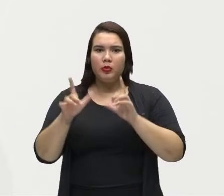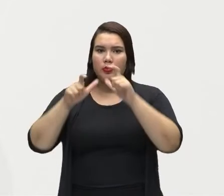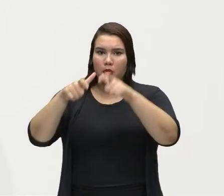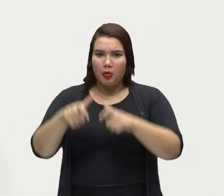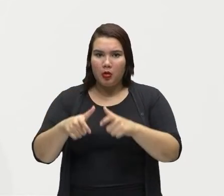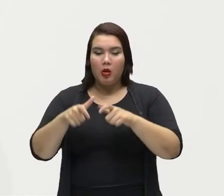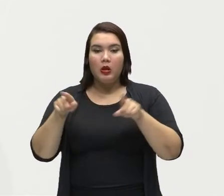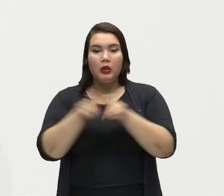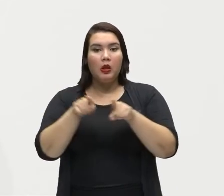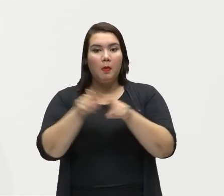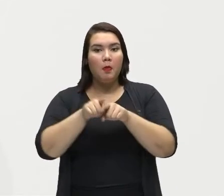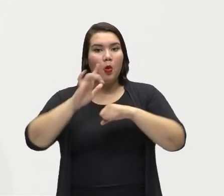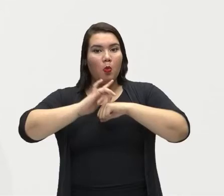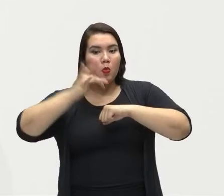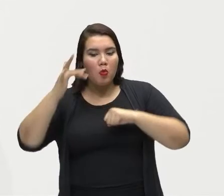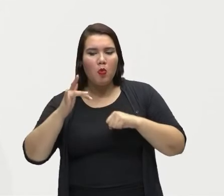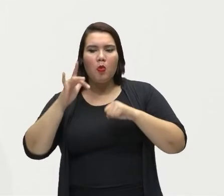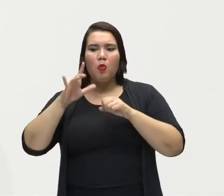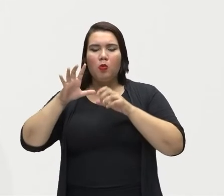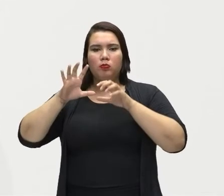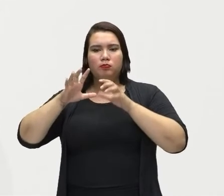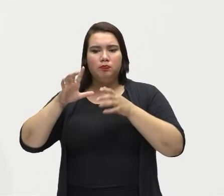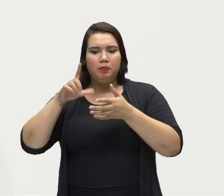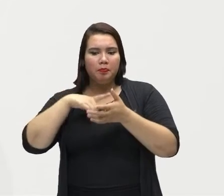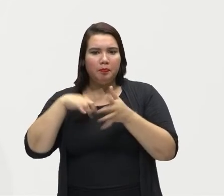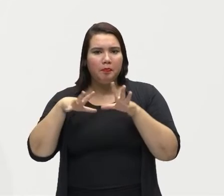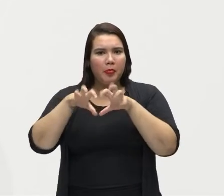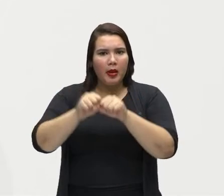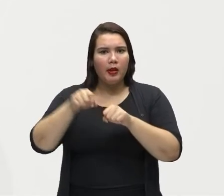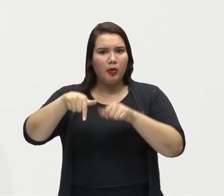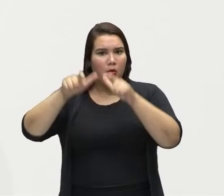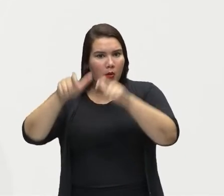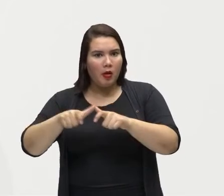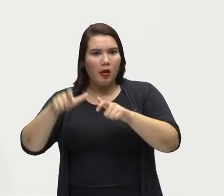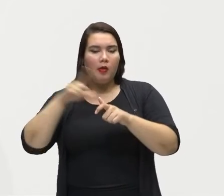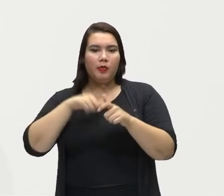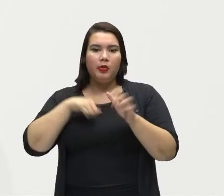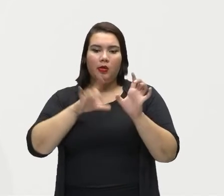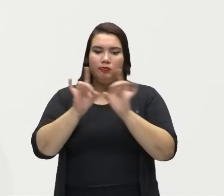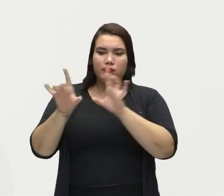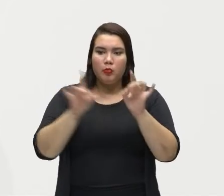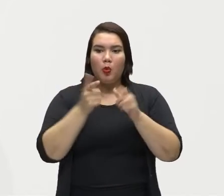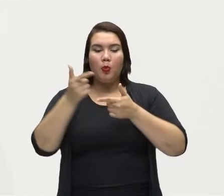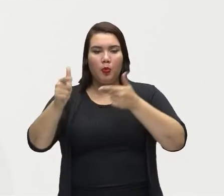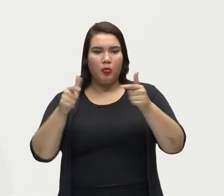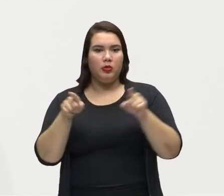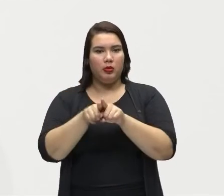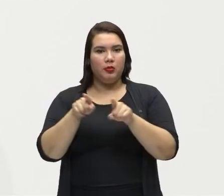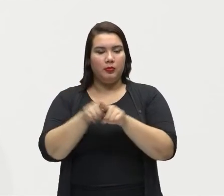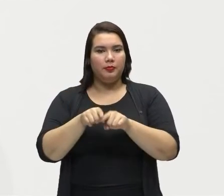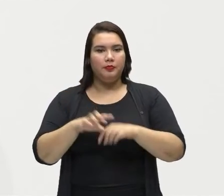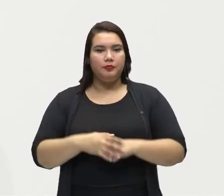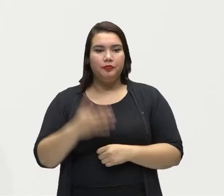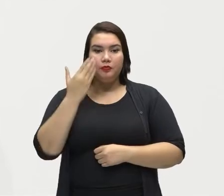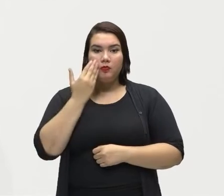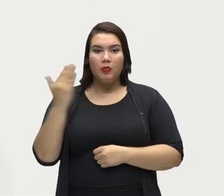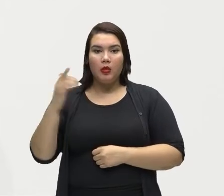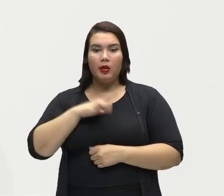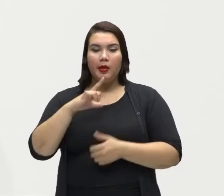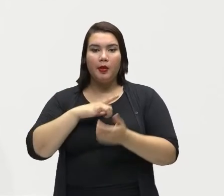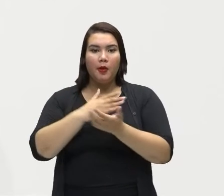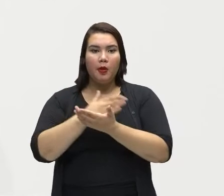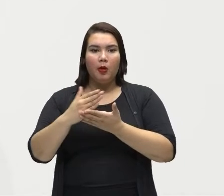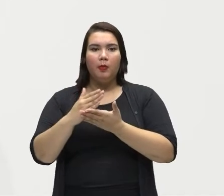sustentava grande parte do comércio mediterrâneo. O Império de Mali acabou entrando em